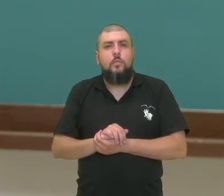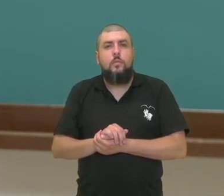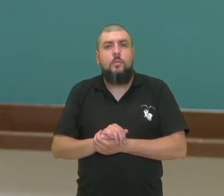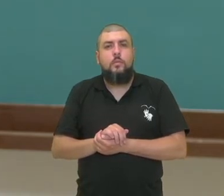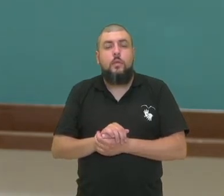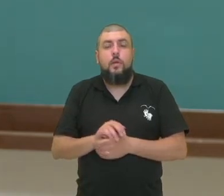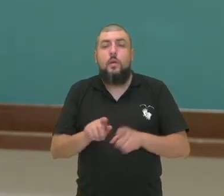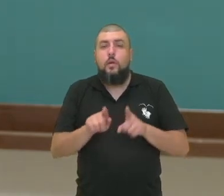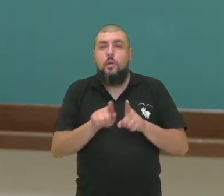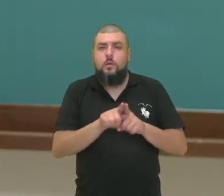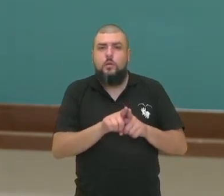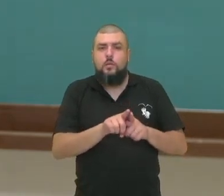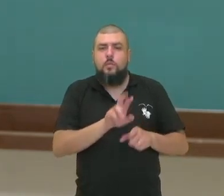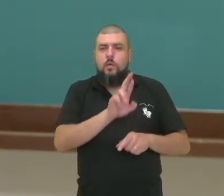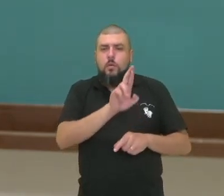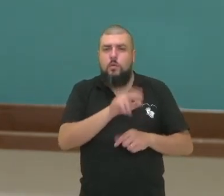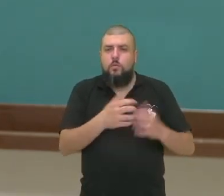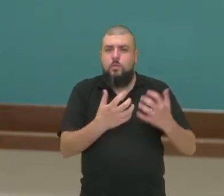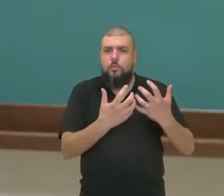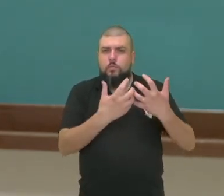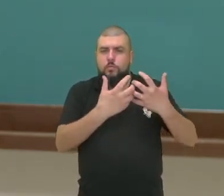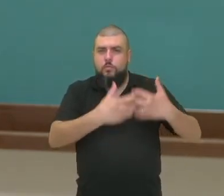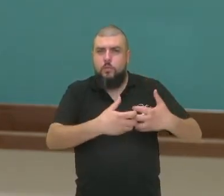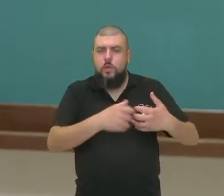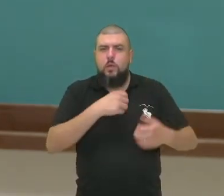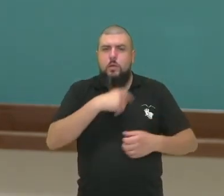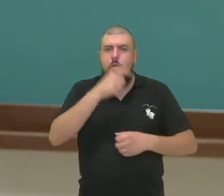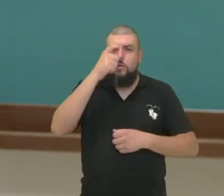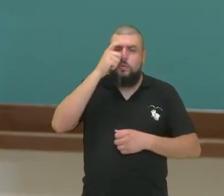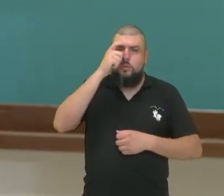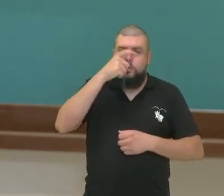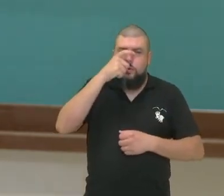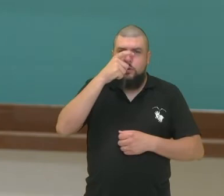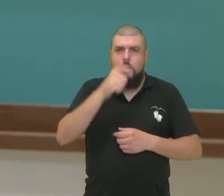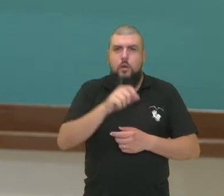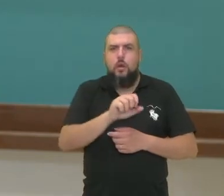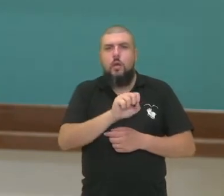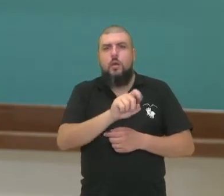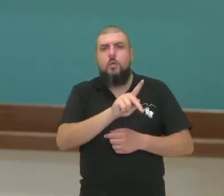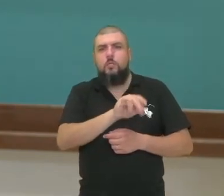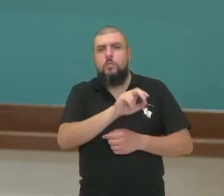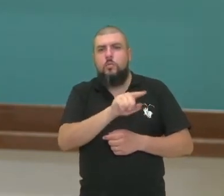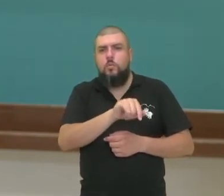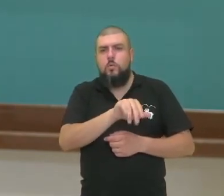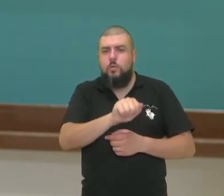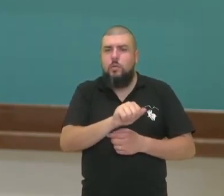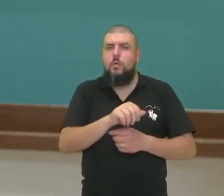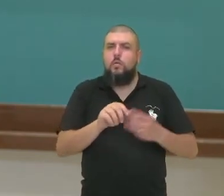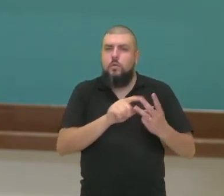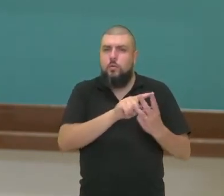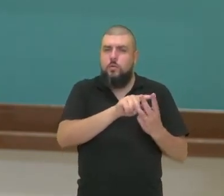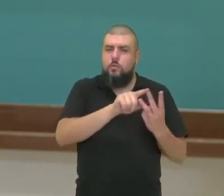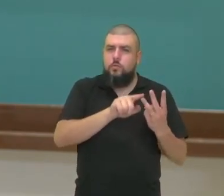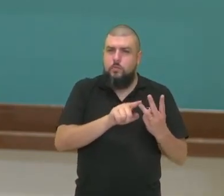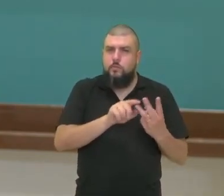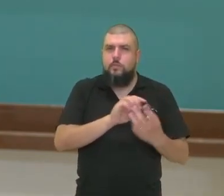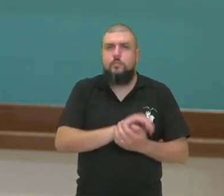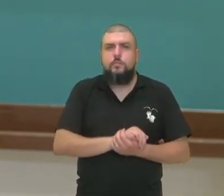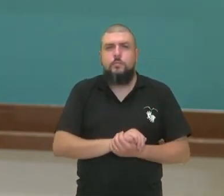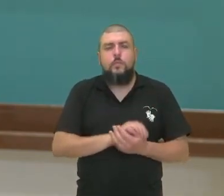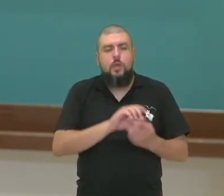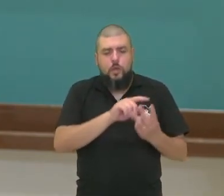do racionalismo temos o Descartes, Spinoza e Leibniz, 3 filósofos que se destacam